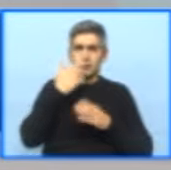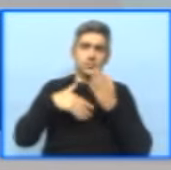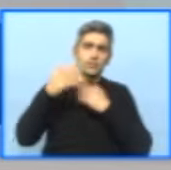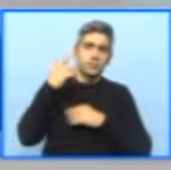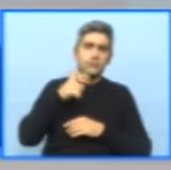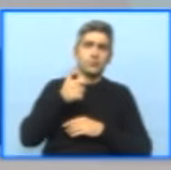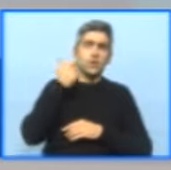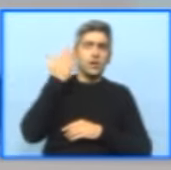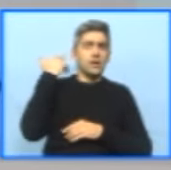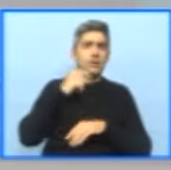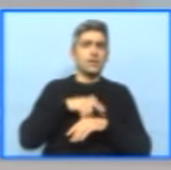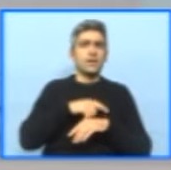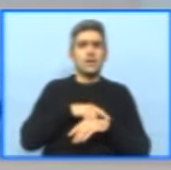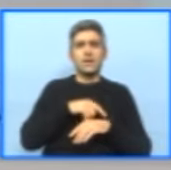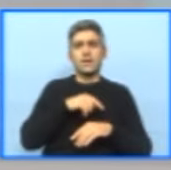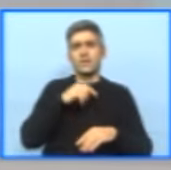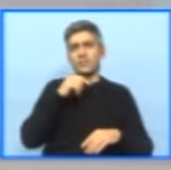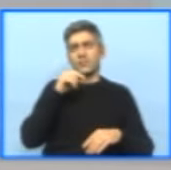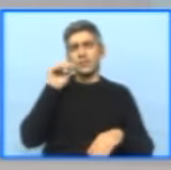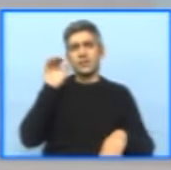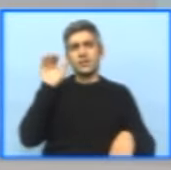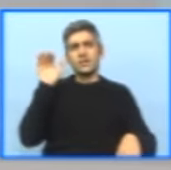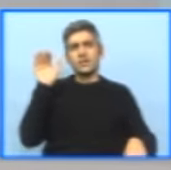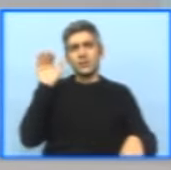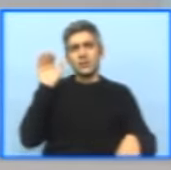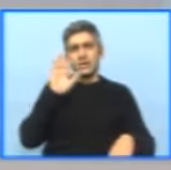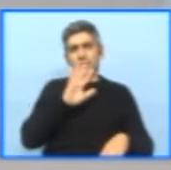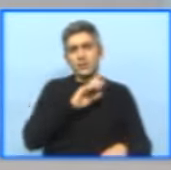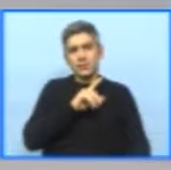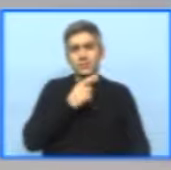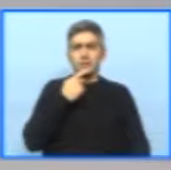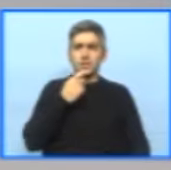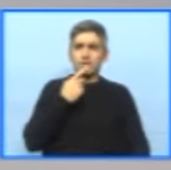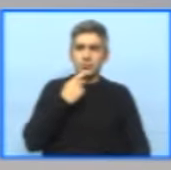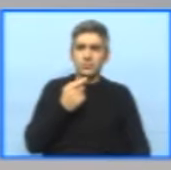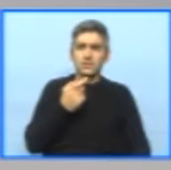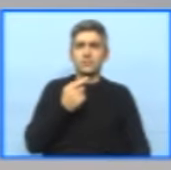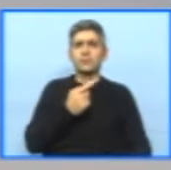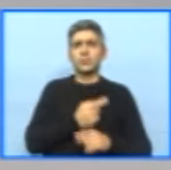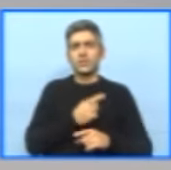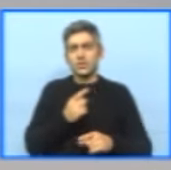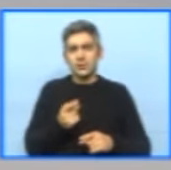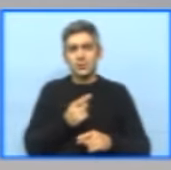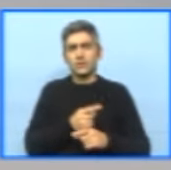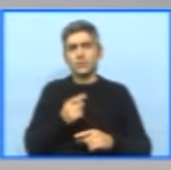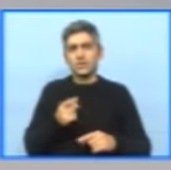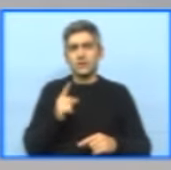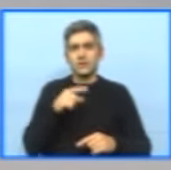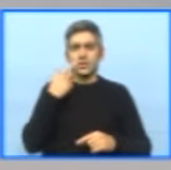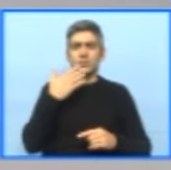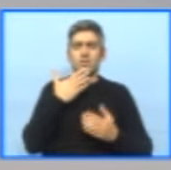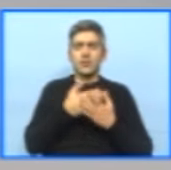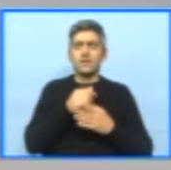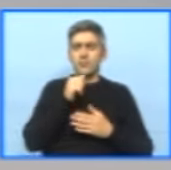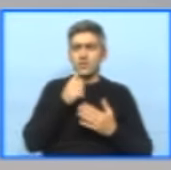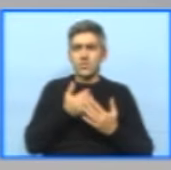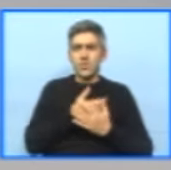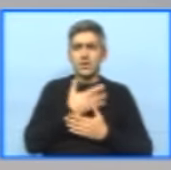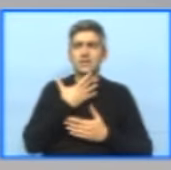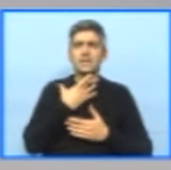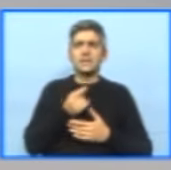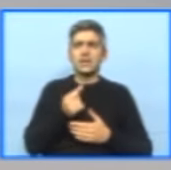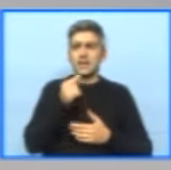Egito, não é? Porquê que Deus nos tirou do Egito? Perguntarem-se, não é? Este porquê, para morrerem depois à sede, não é?